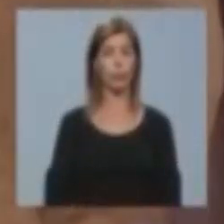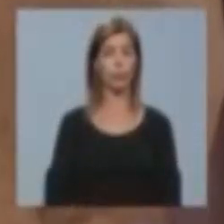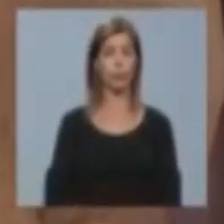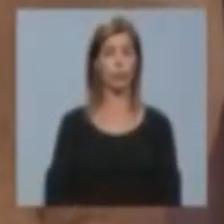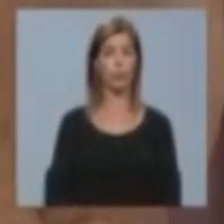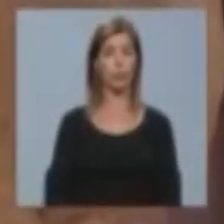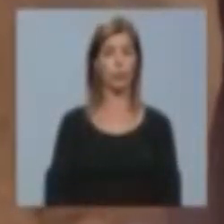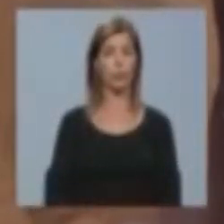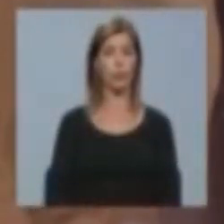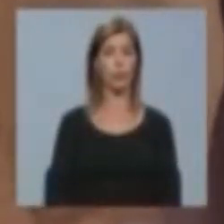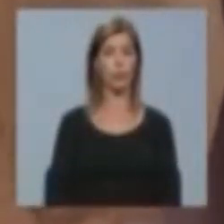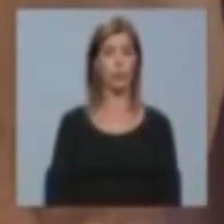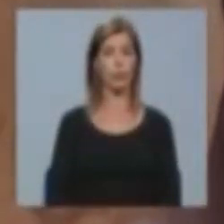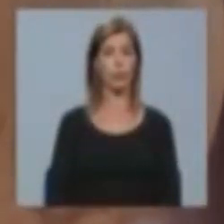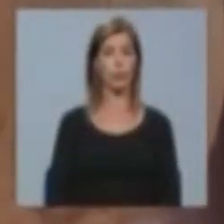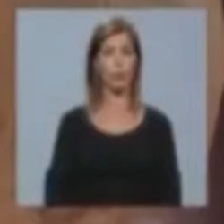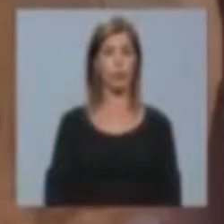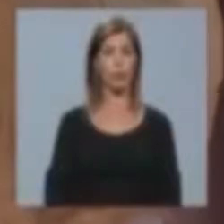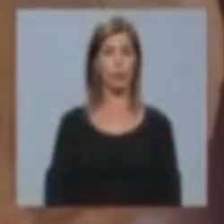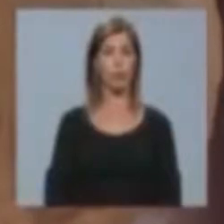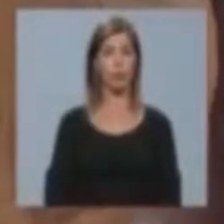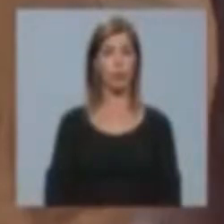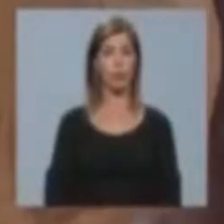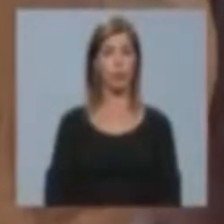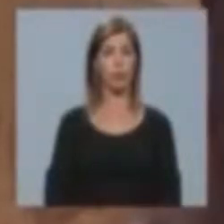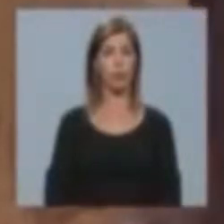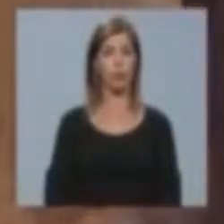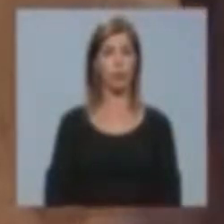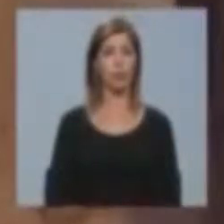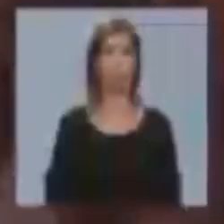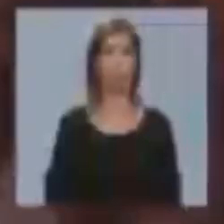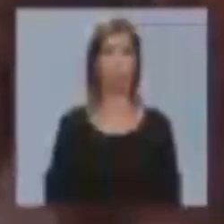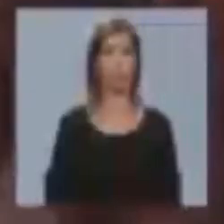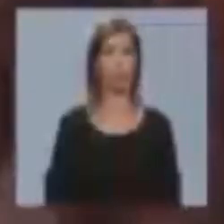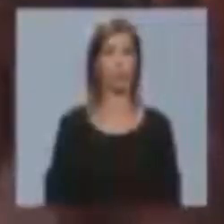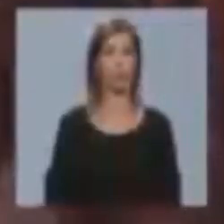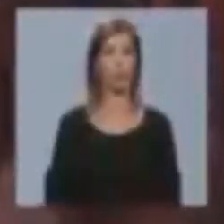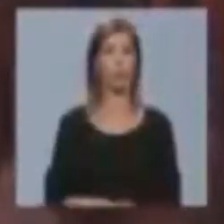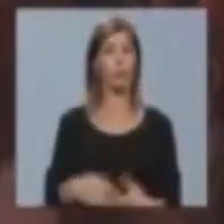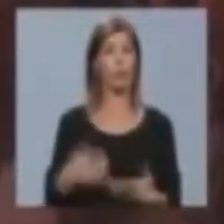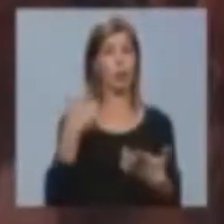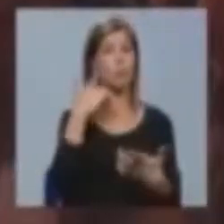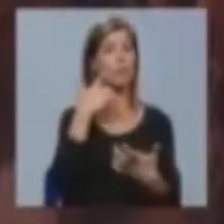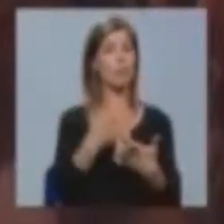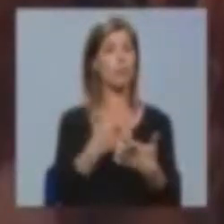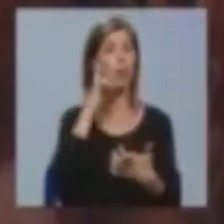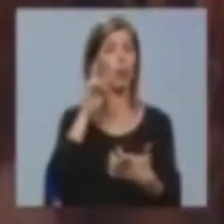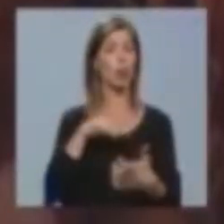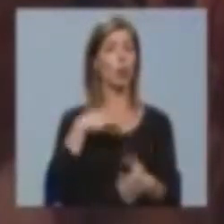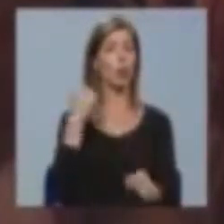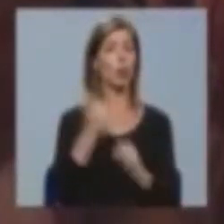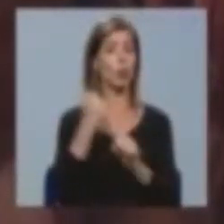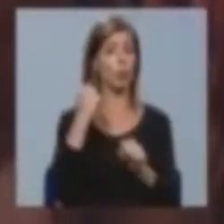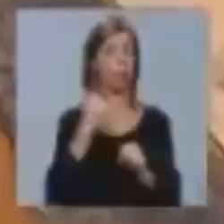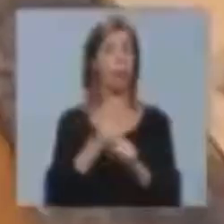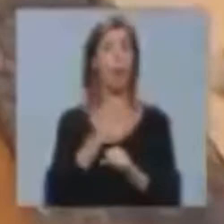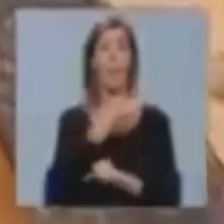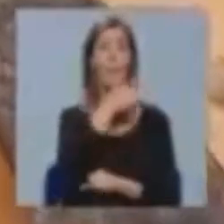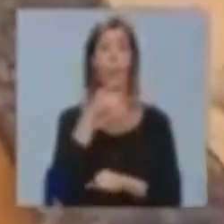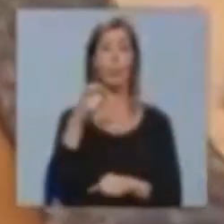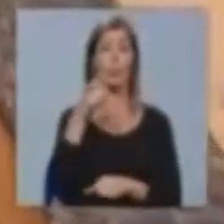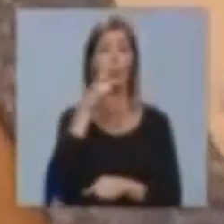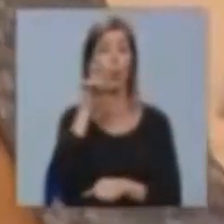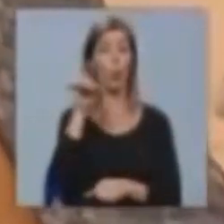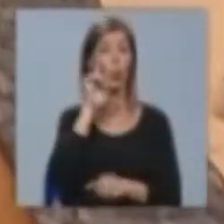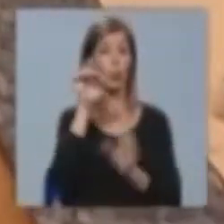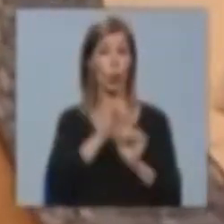De deixar o assunto assim. Não é esta a ocasião. Assinalou o Dia do Trabalhador com a promessa de que a precariedade é uma